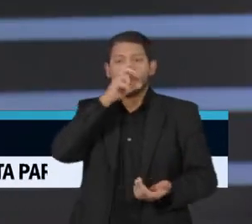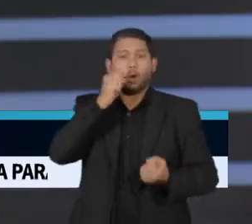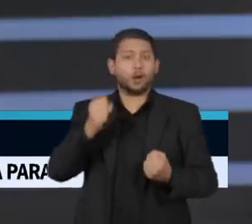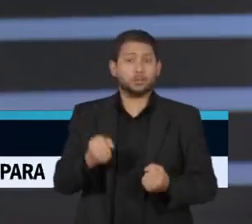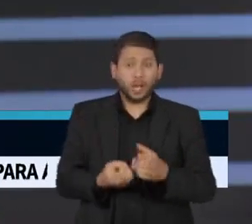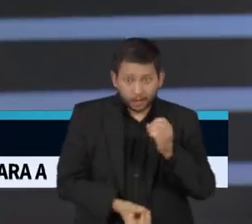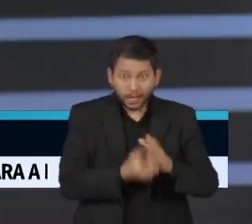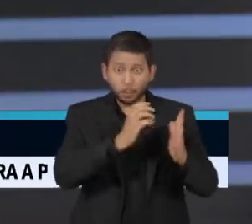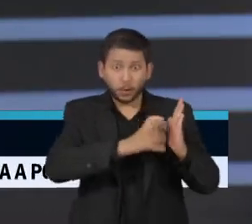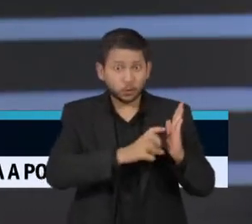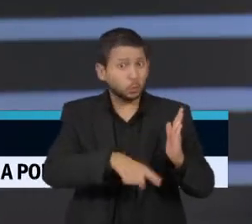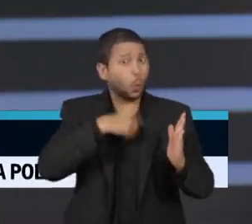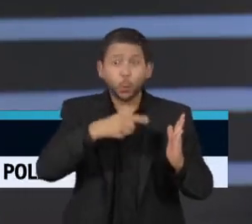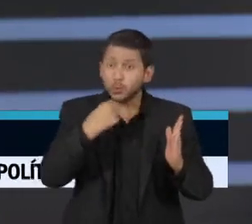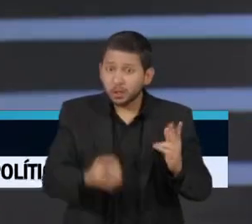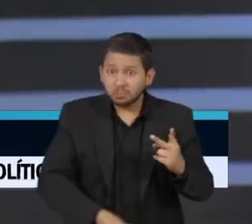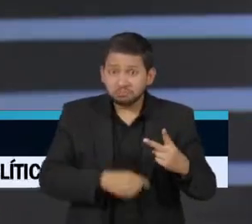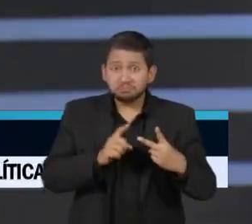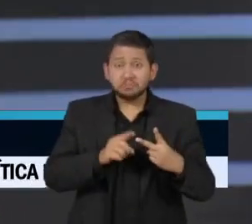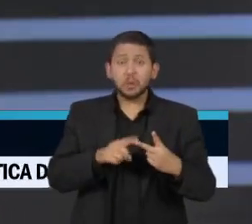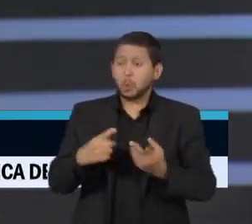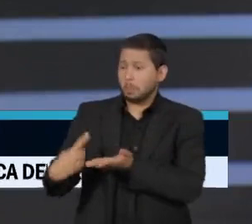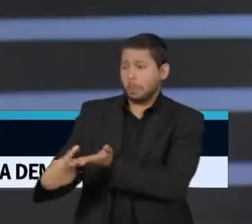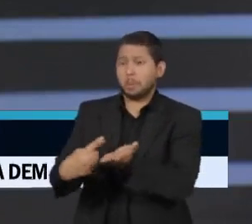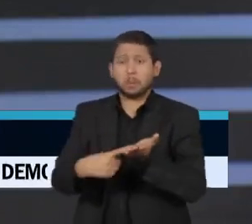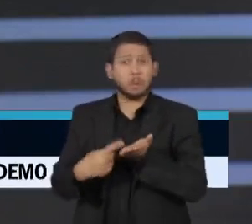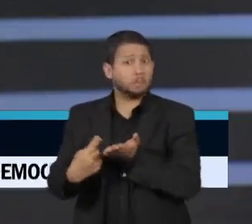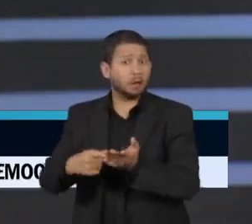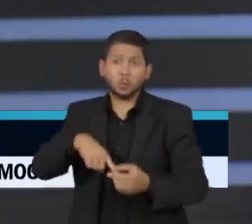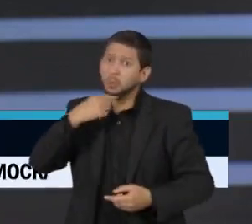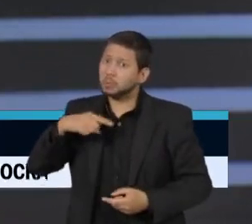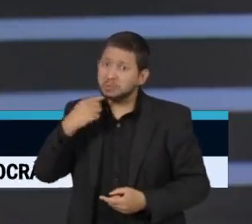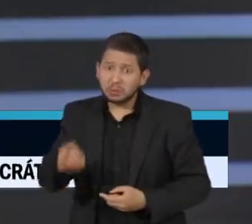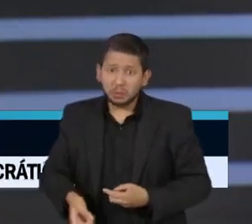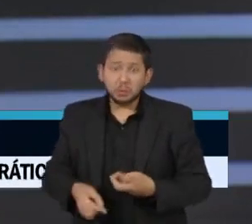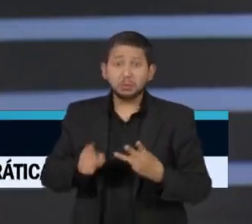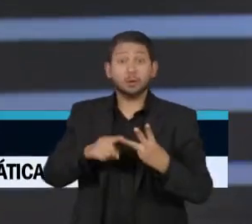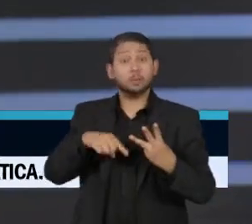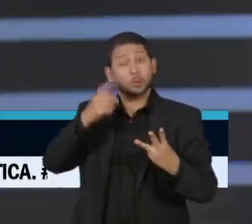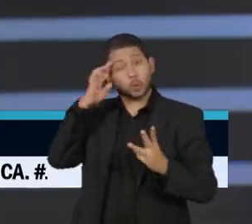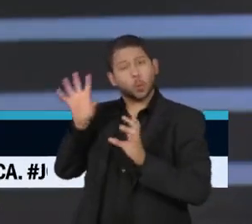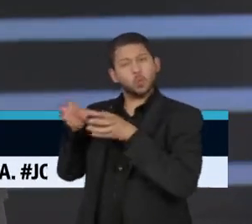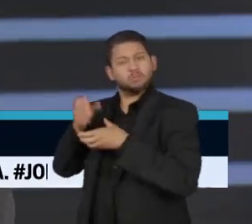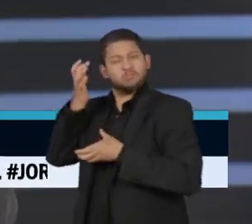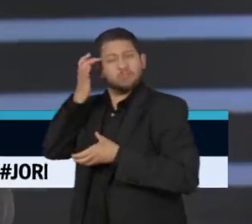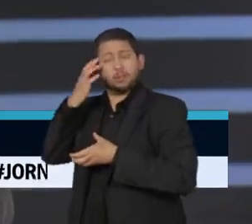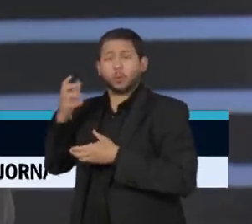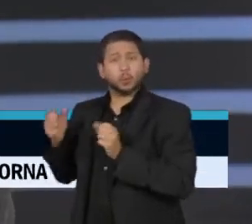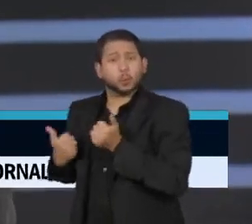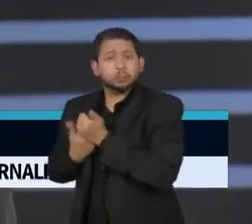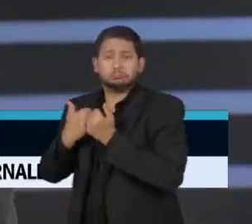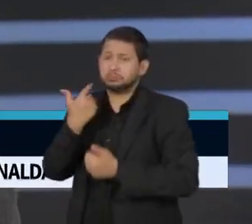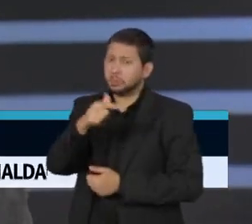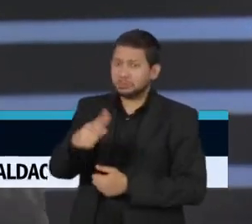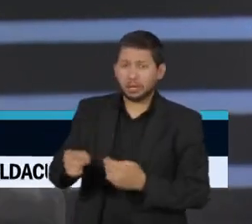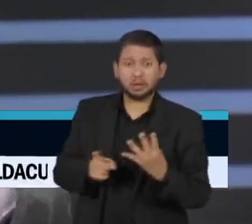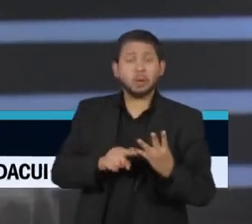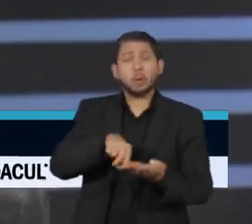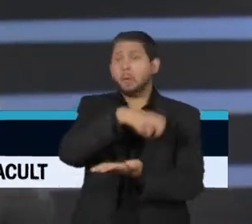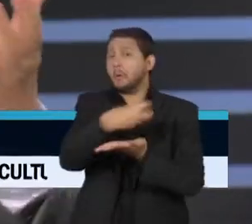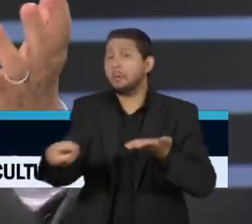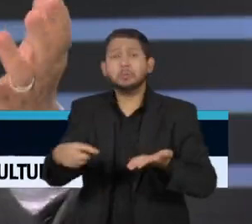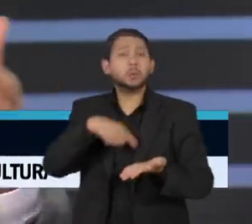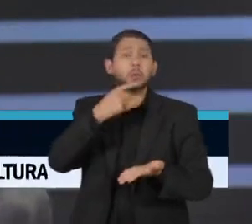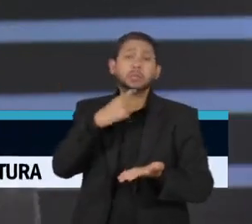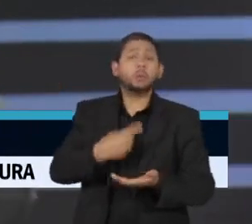um partido que ele é incapaz organizações de massa que ela é incapaz intelectuais orgânicos conseguiu organizar um golpe de estado